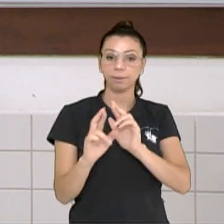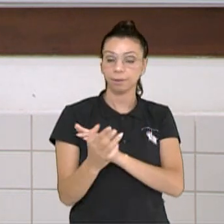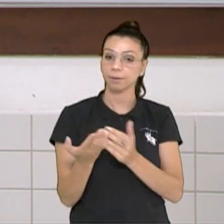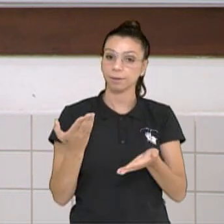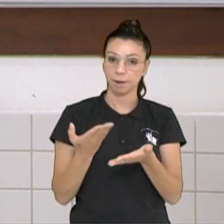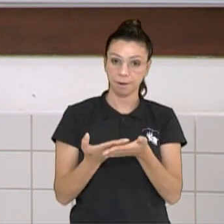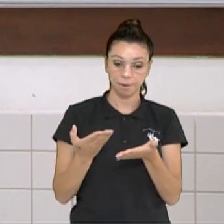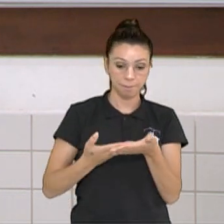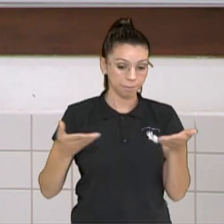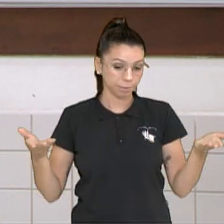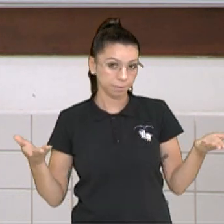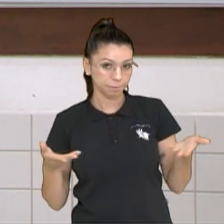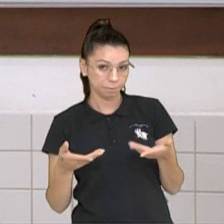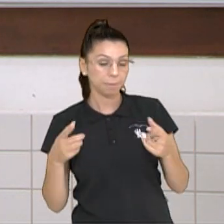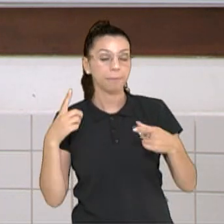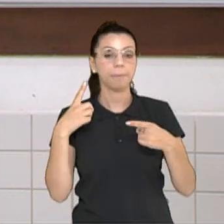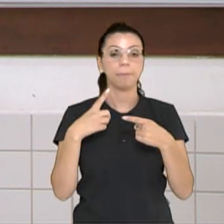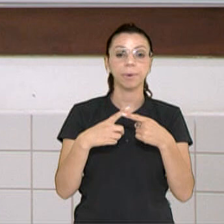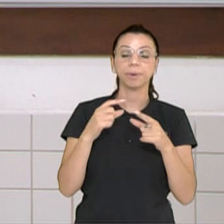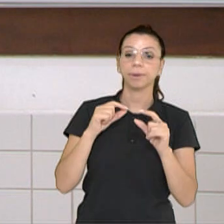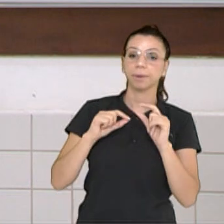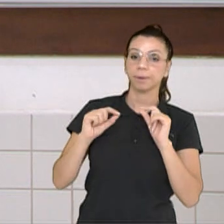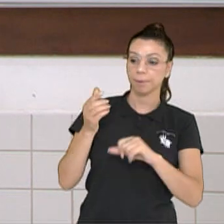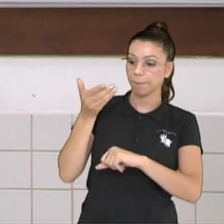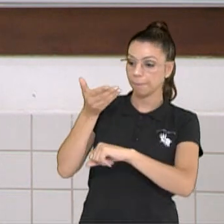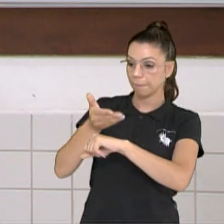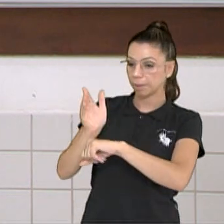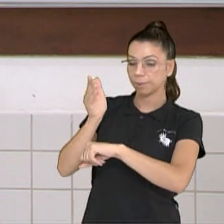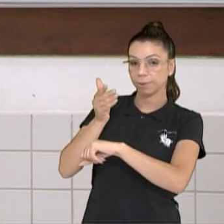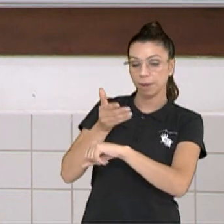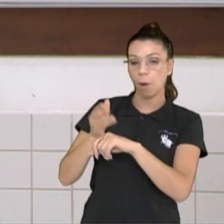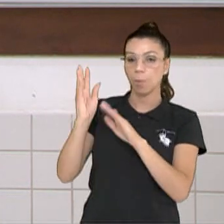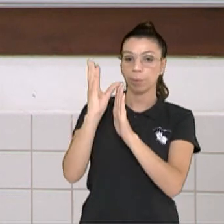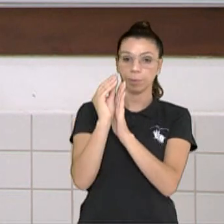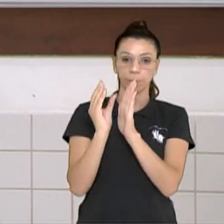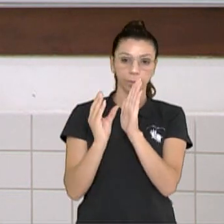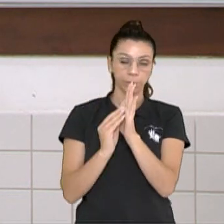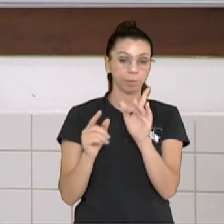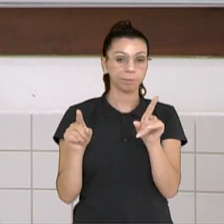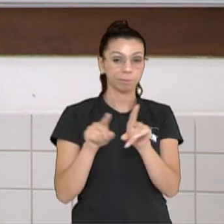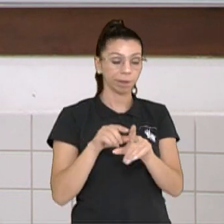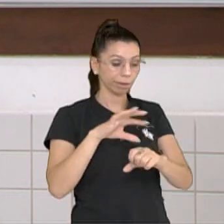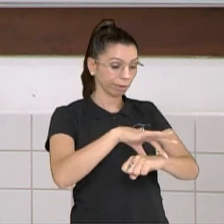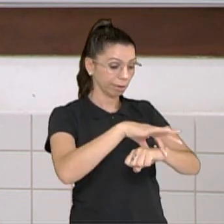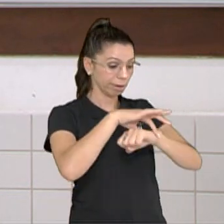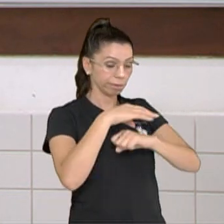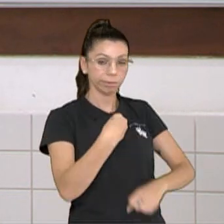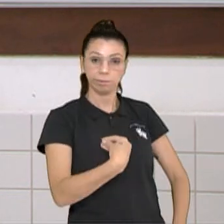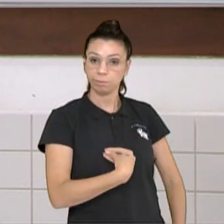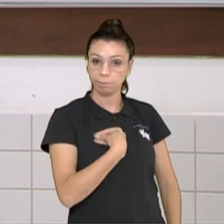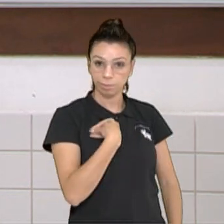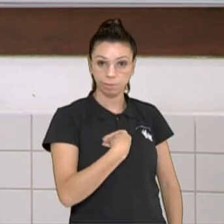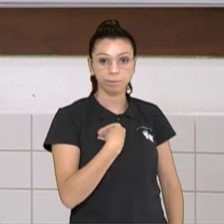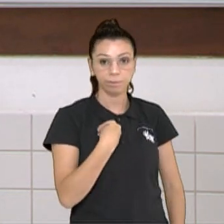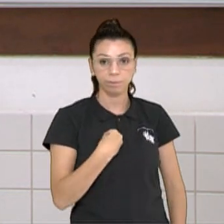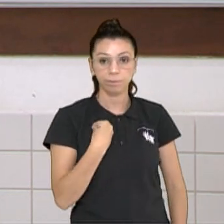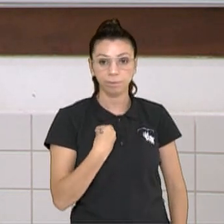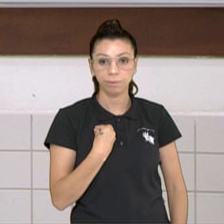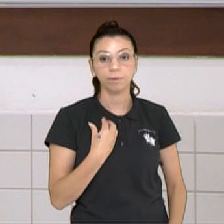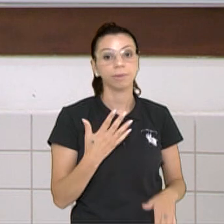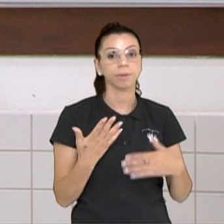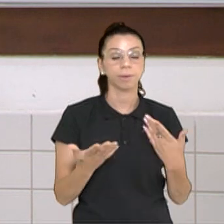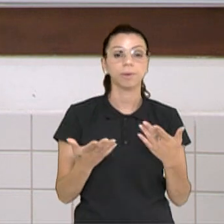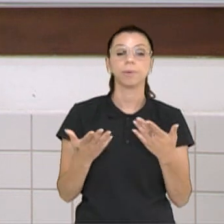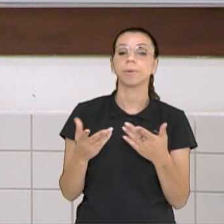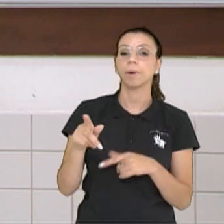de hoje, porque dessa forma, além de praticar o conteúdo, você também garante a sua presença lá com